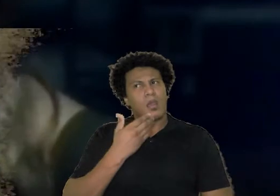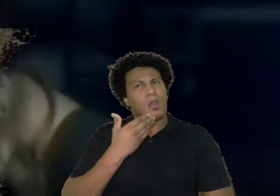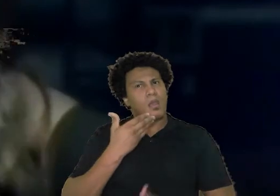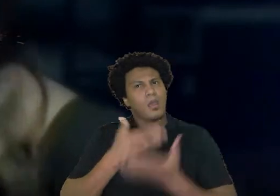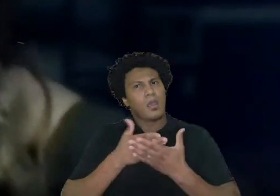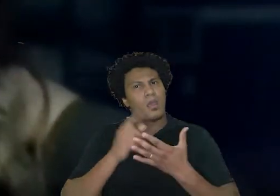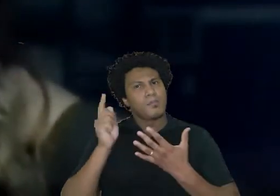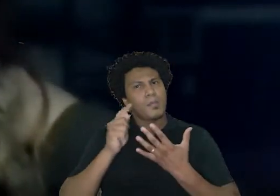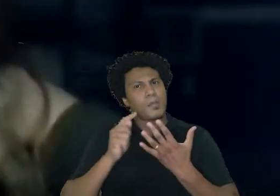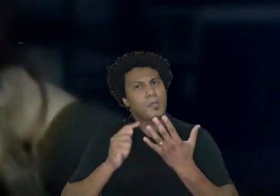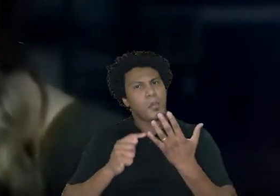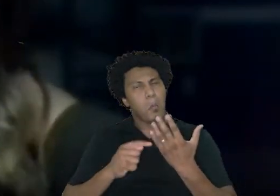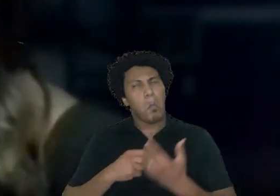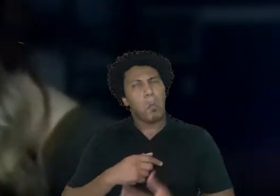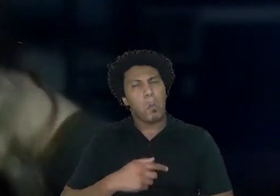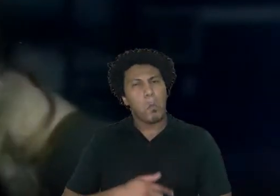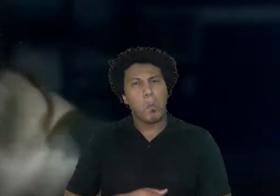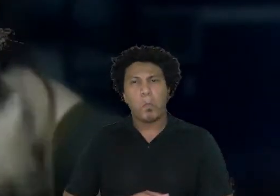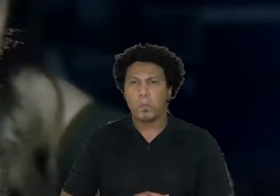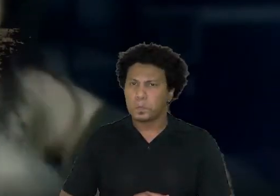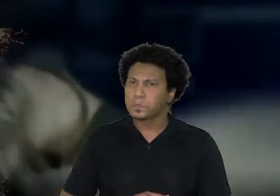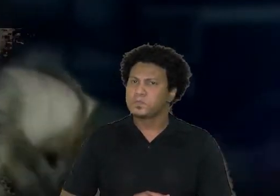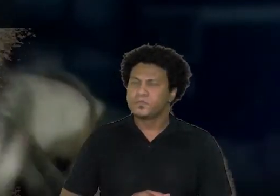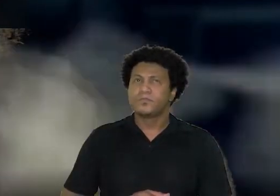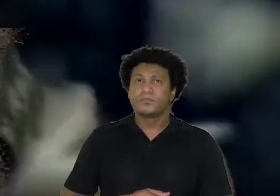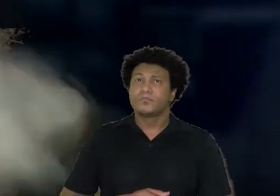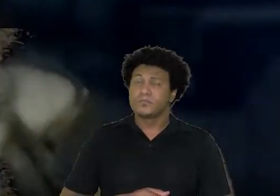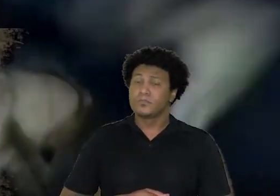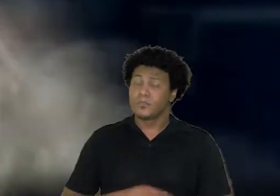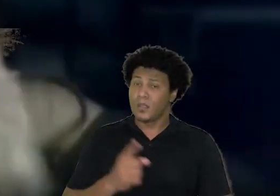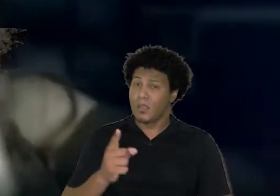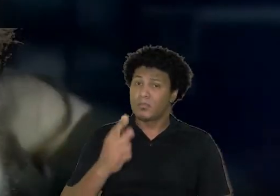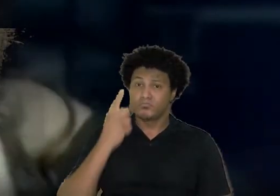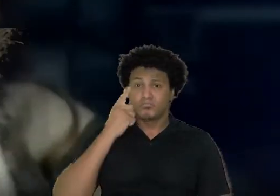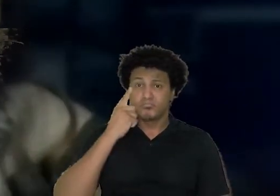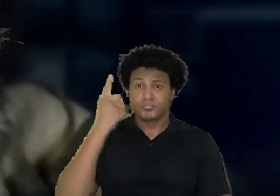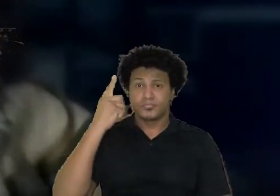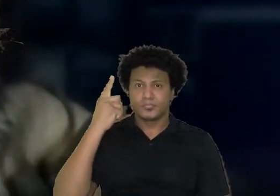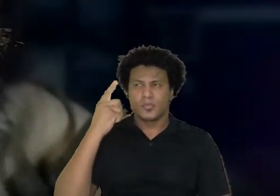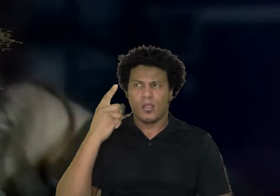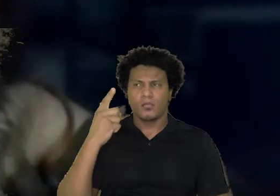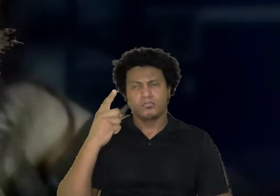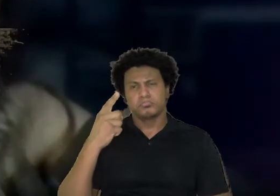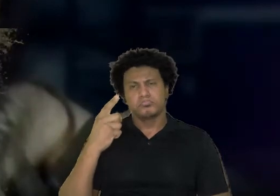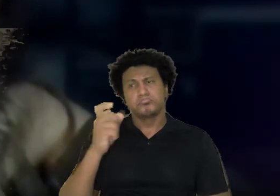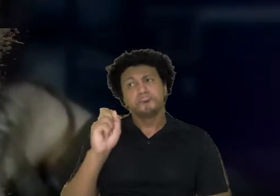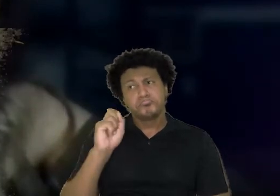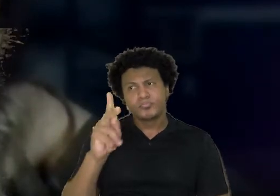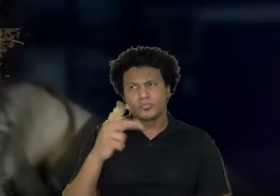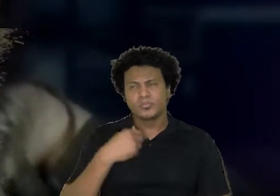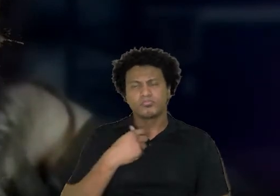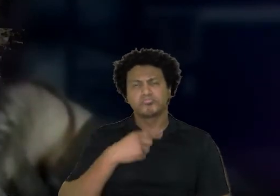eu falava, eu quero realmente questionar. Eu falava, é? Eu falava, é, porque tu faz isso, lá, lá. E eu ficava, mas gente.